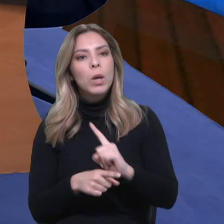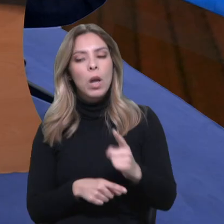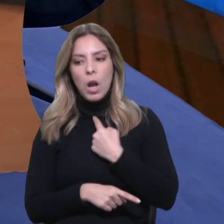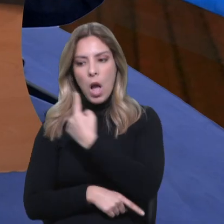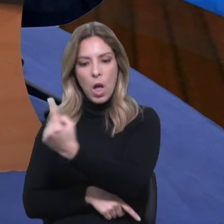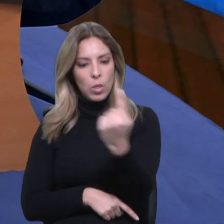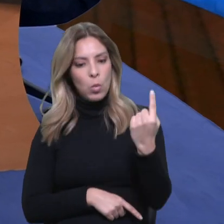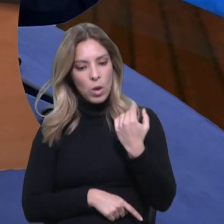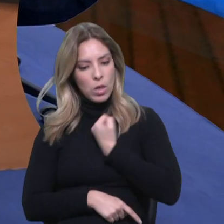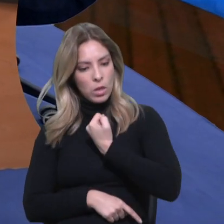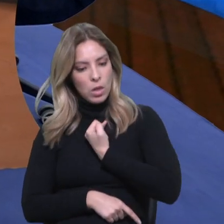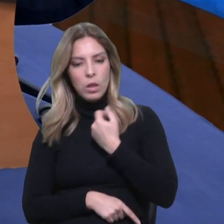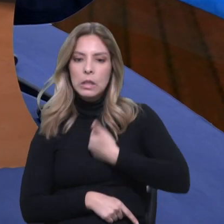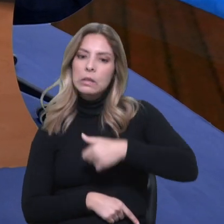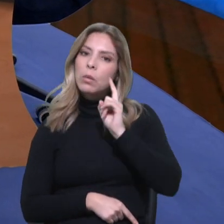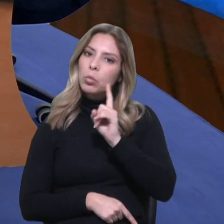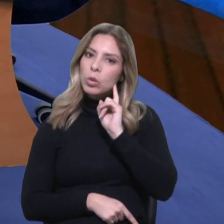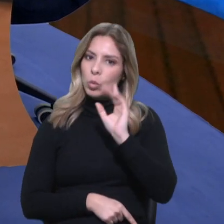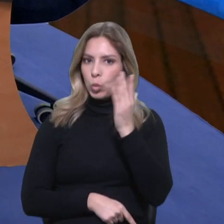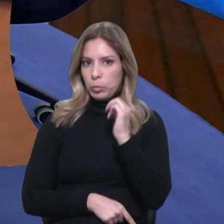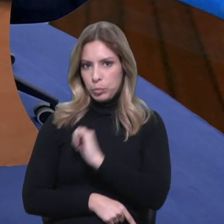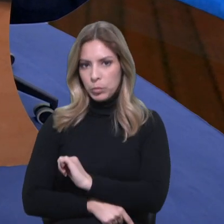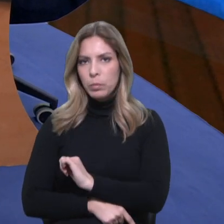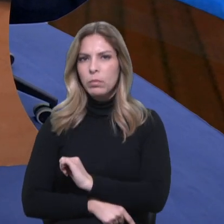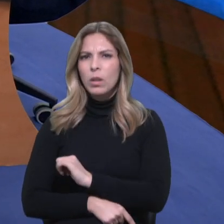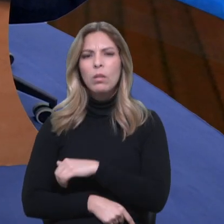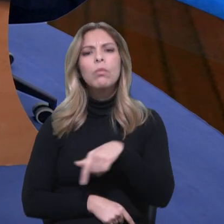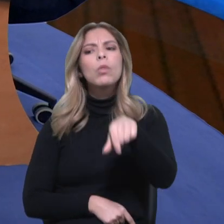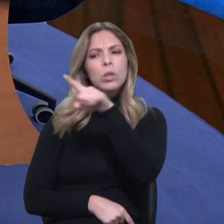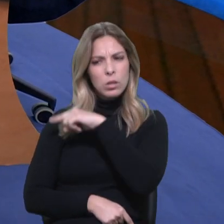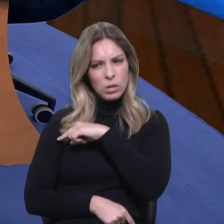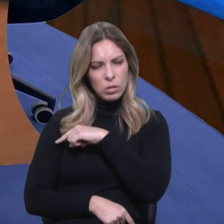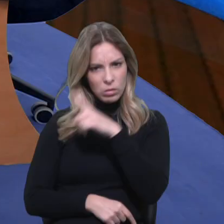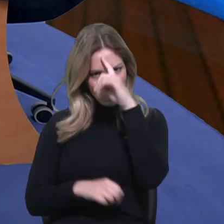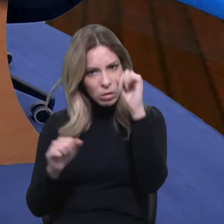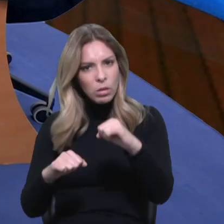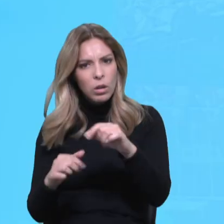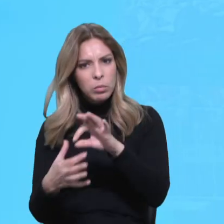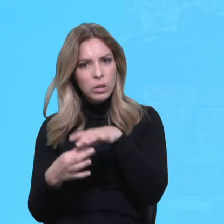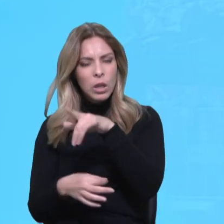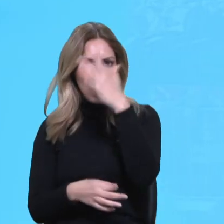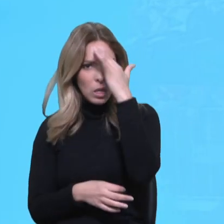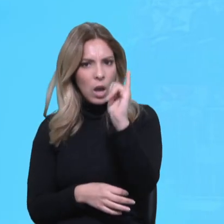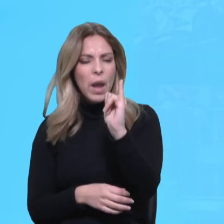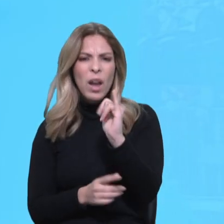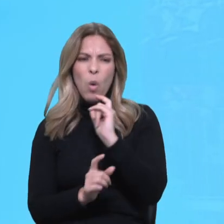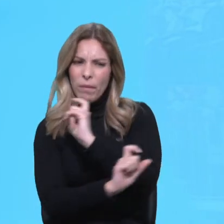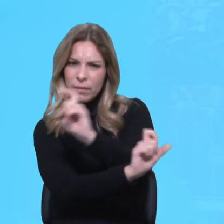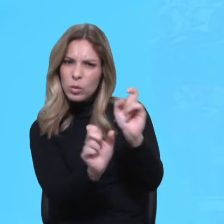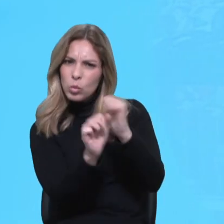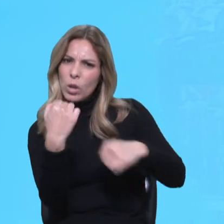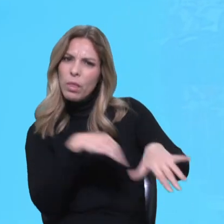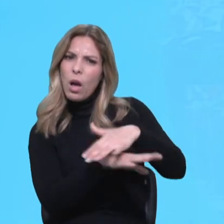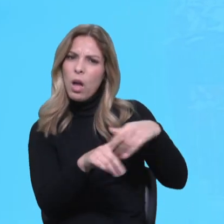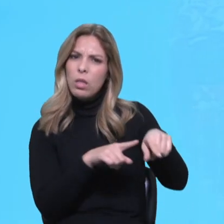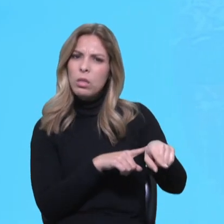nosso encontro. Vocês refutam essa ideia. Isso é um sinal para a sociedade de hoje, para o contexto